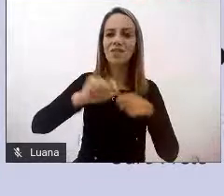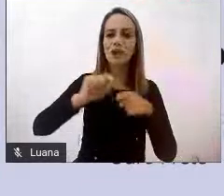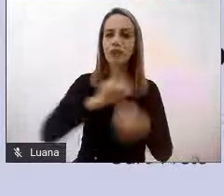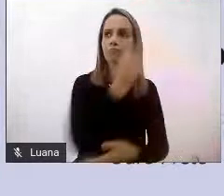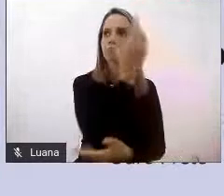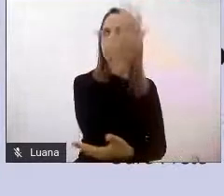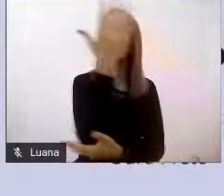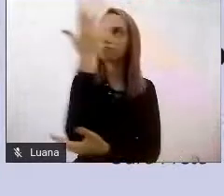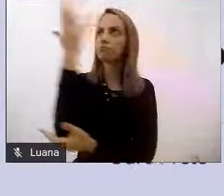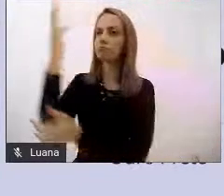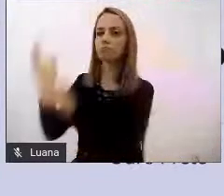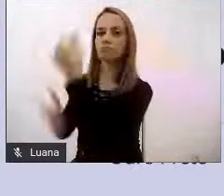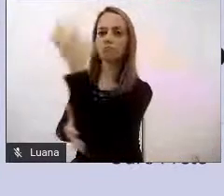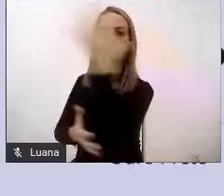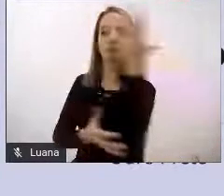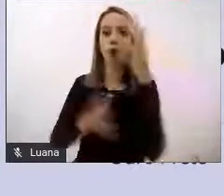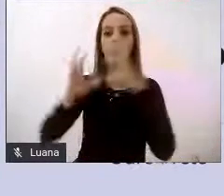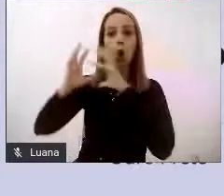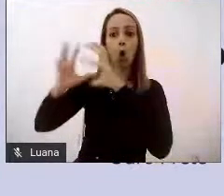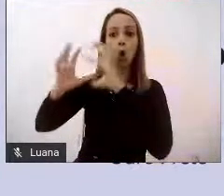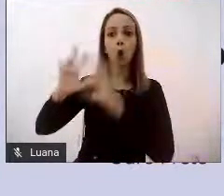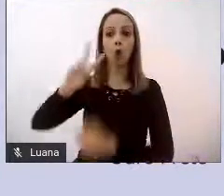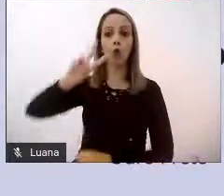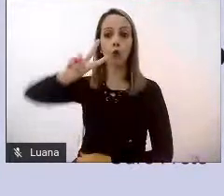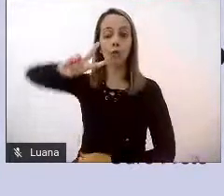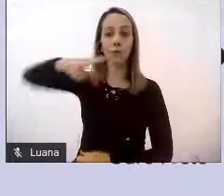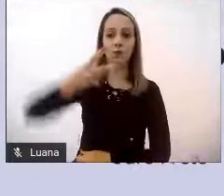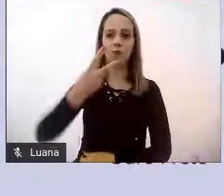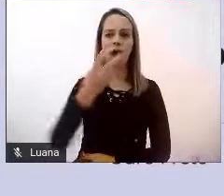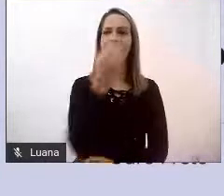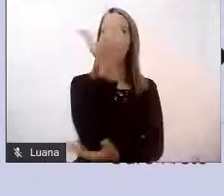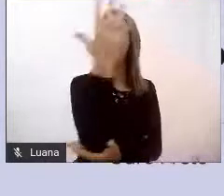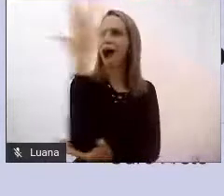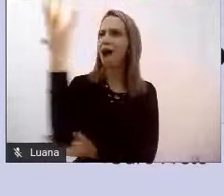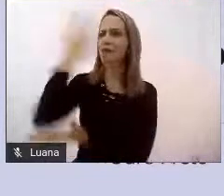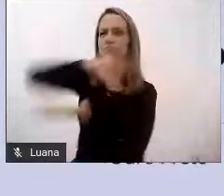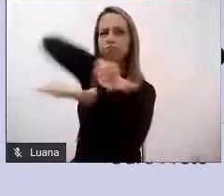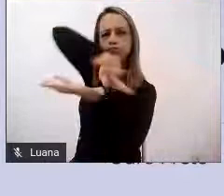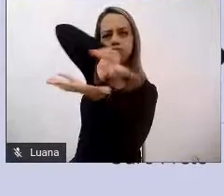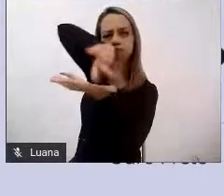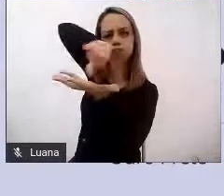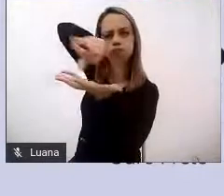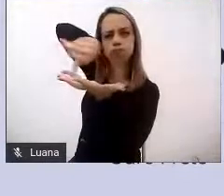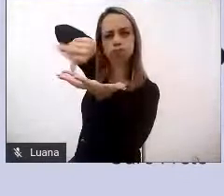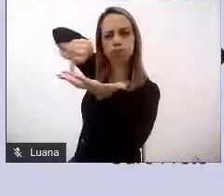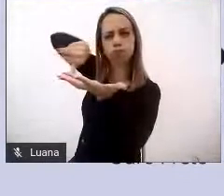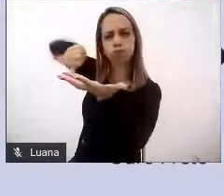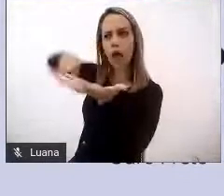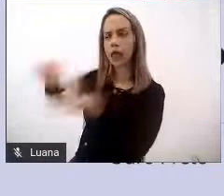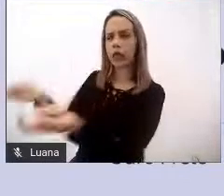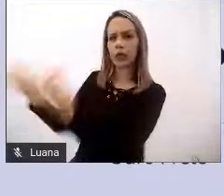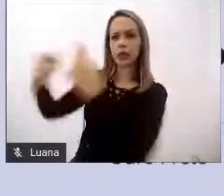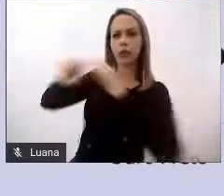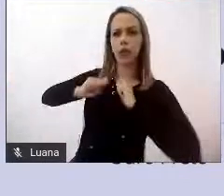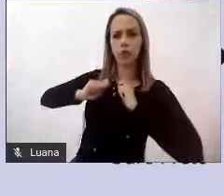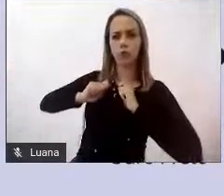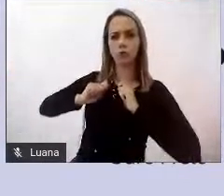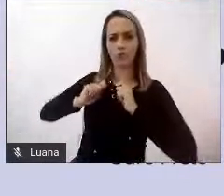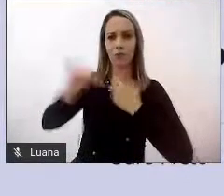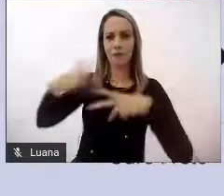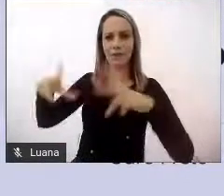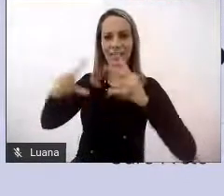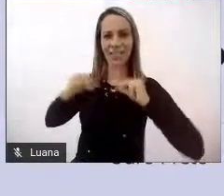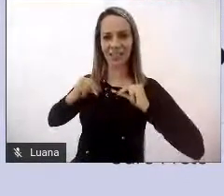coqueiros, árvores de todas as frutas do Brasil, trazidas de longe como presente dado pelos moradores,